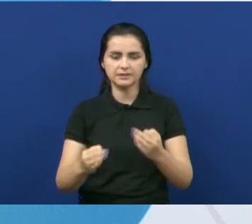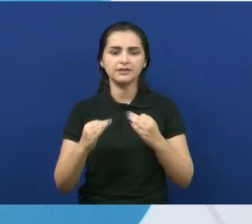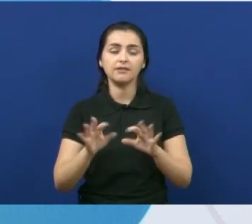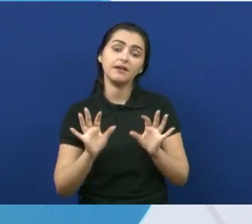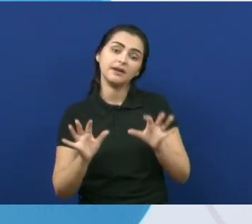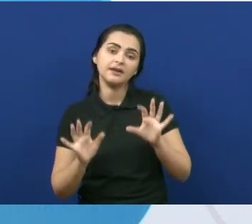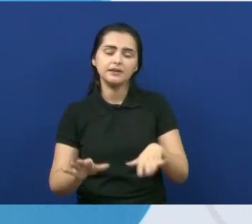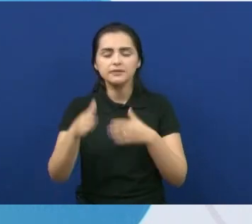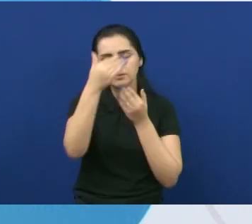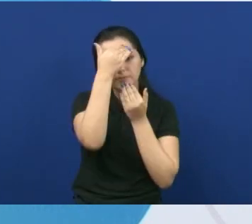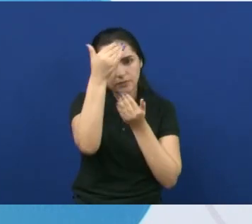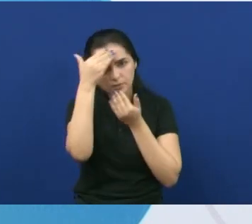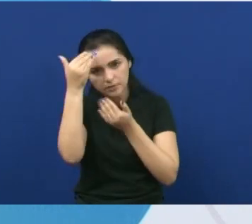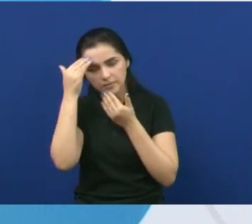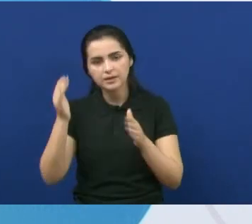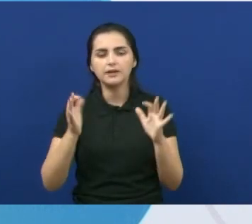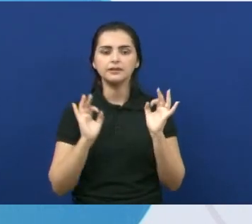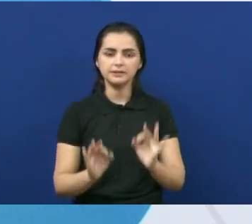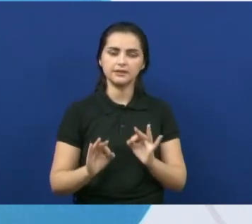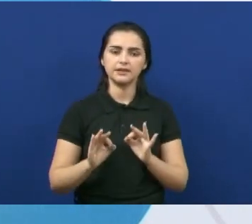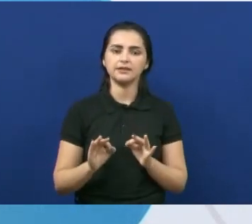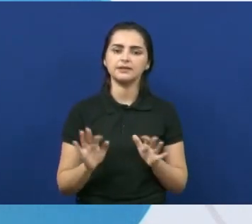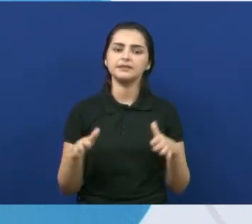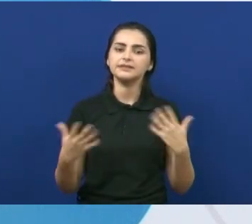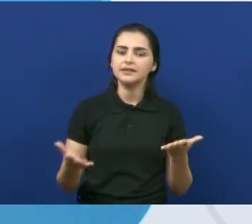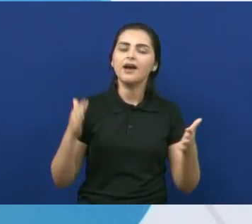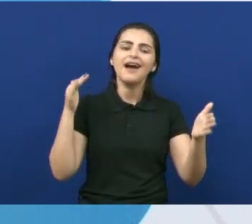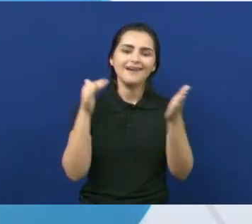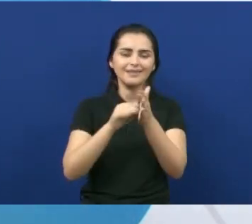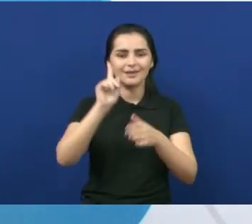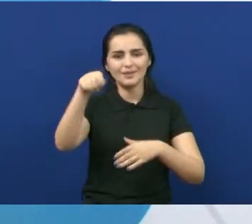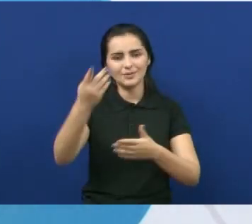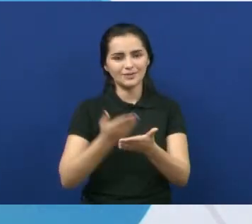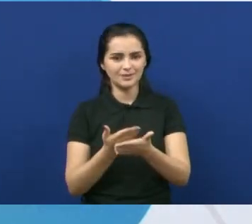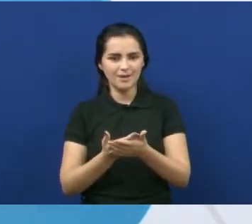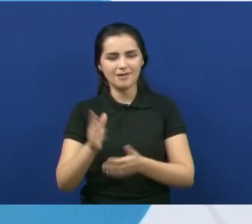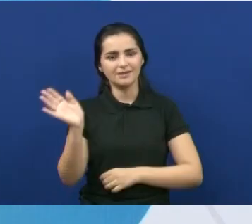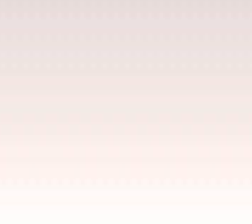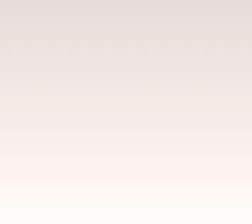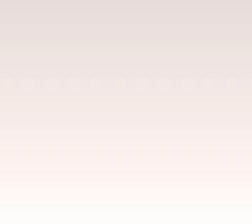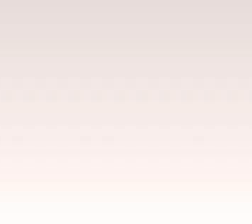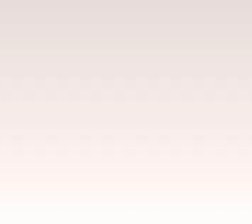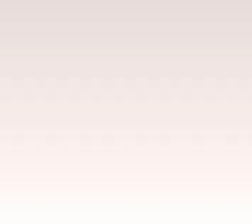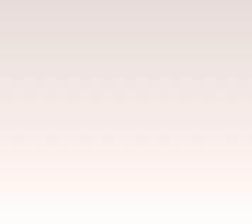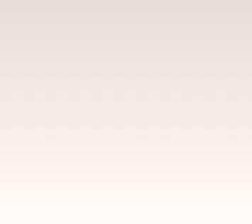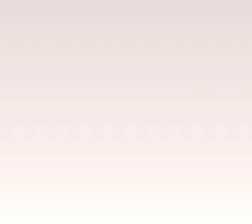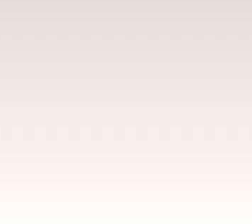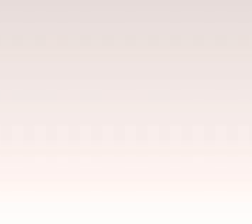mais é isso. Muito obrigado, certo? Então até a próxima aula, gente. Tchau, tchau.